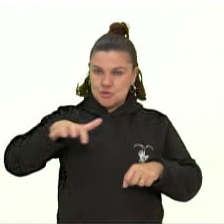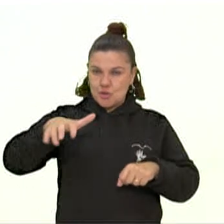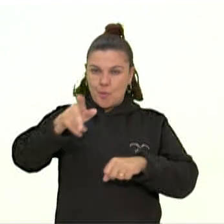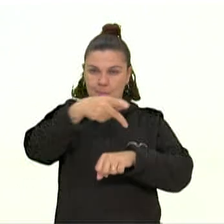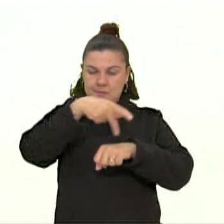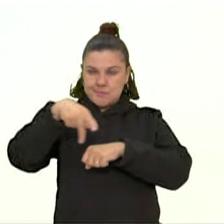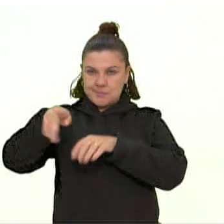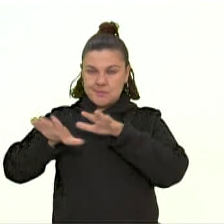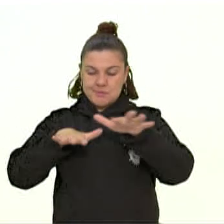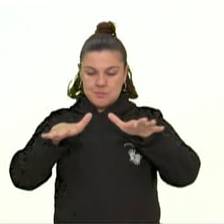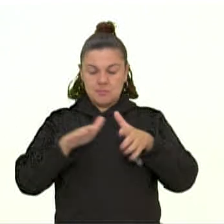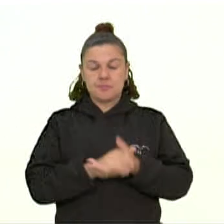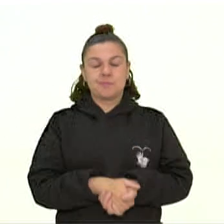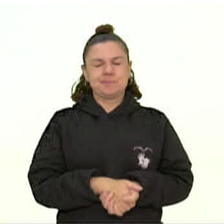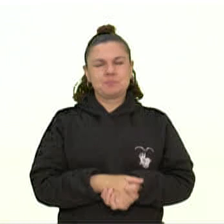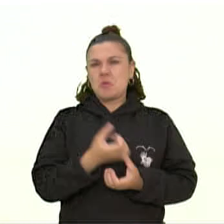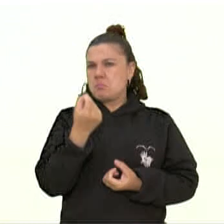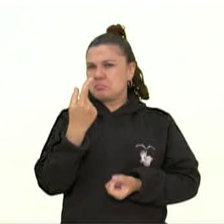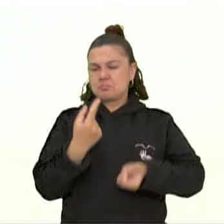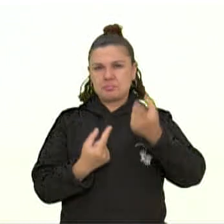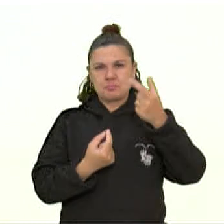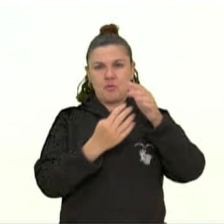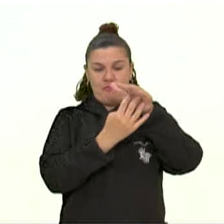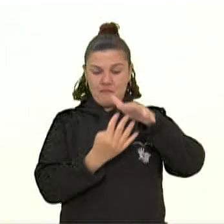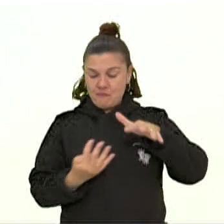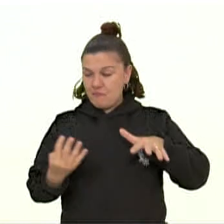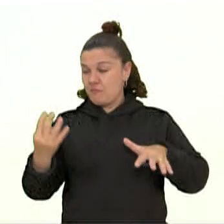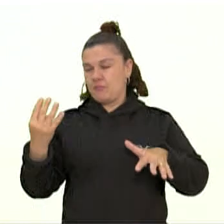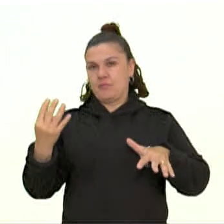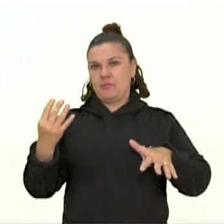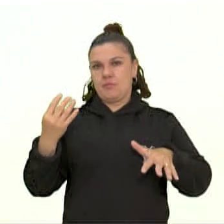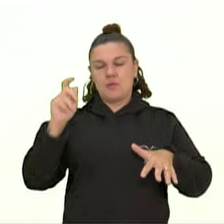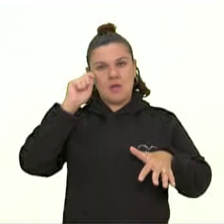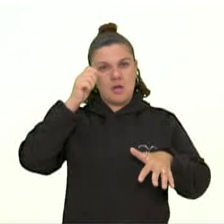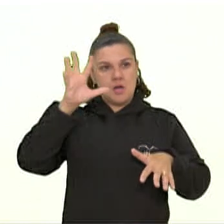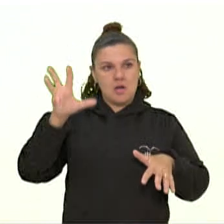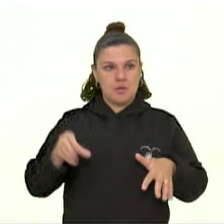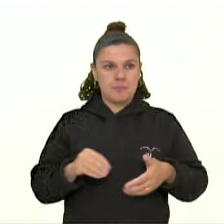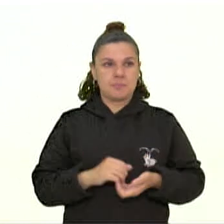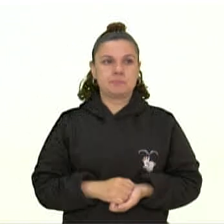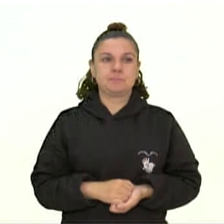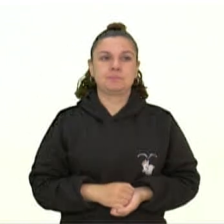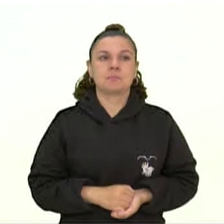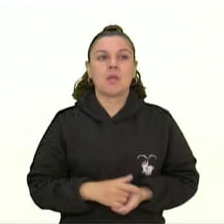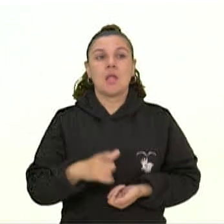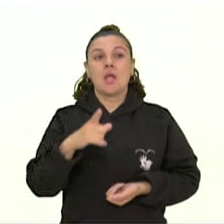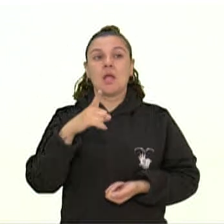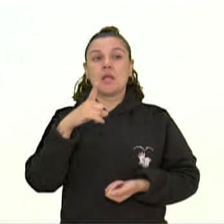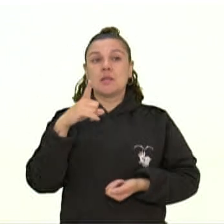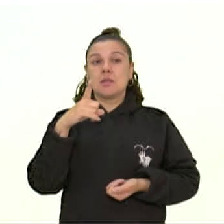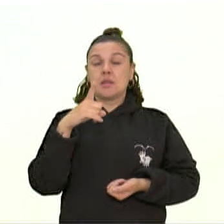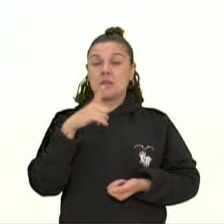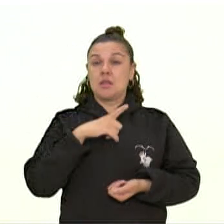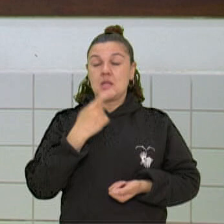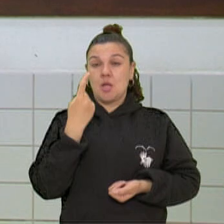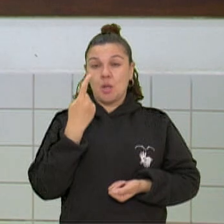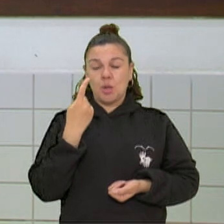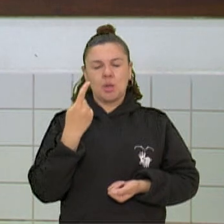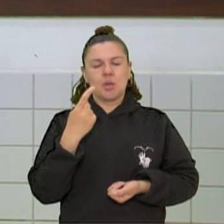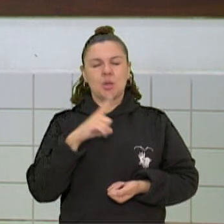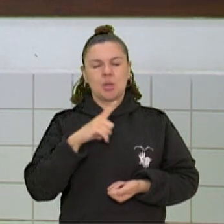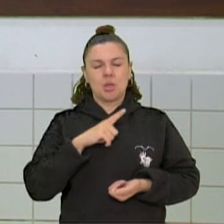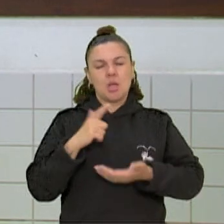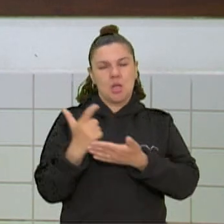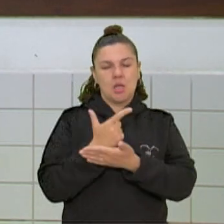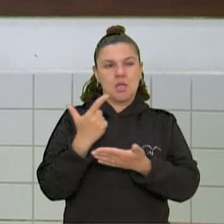países ou deslocamentos para fora do continente. O Castle Miller, que é um livro do Miller que chama-se A Era dos Refugiados,